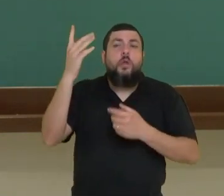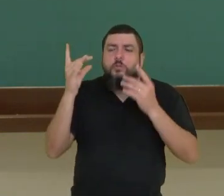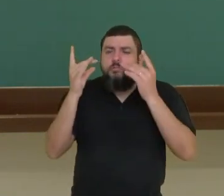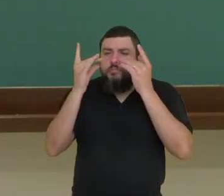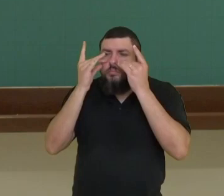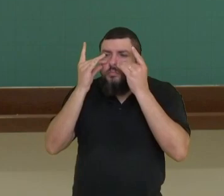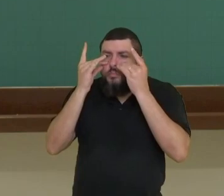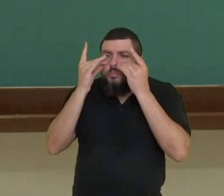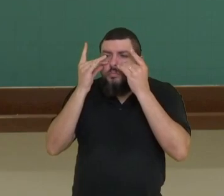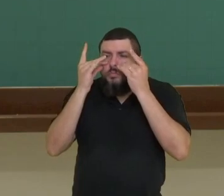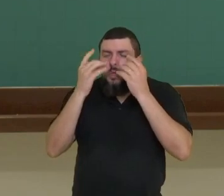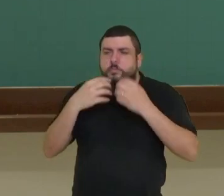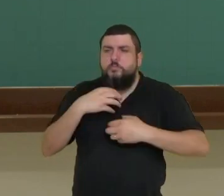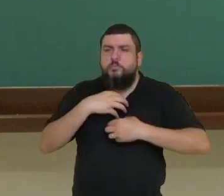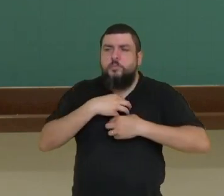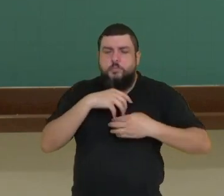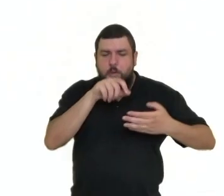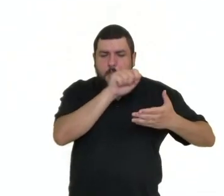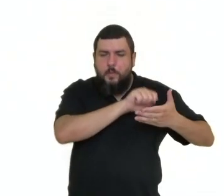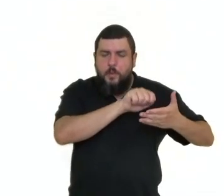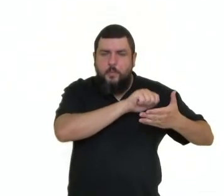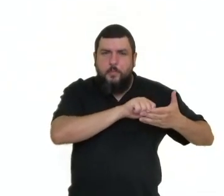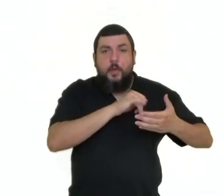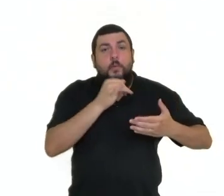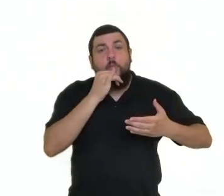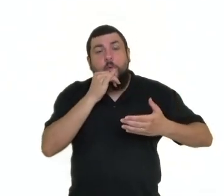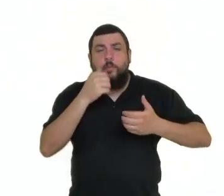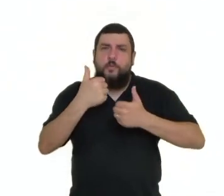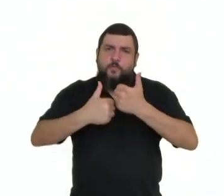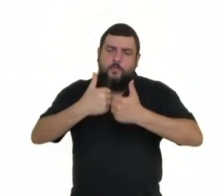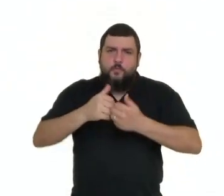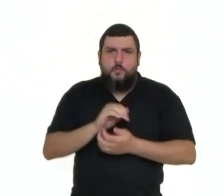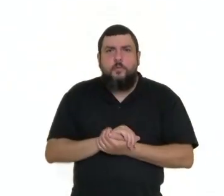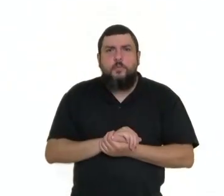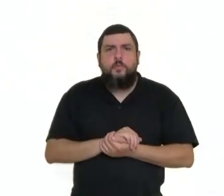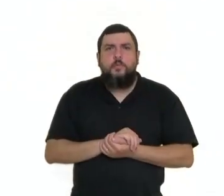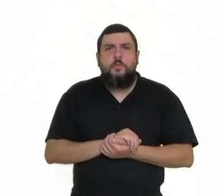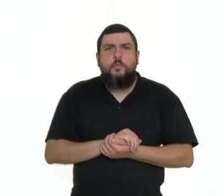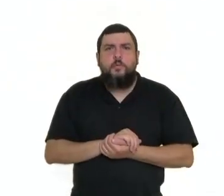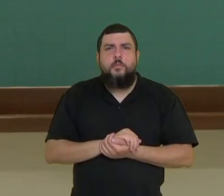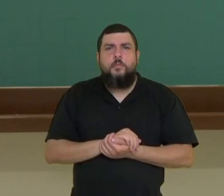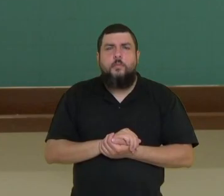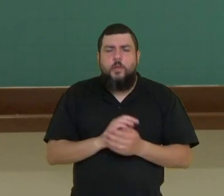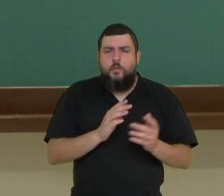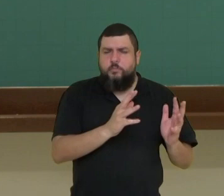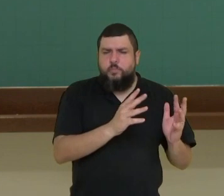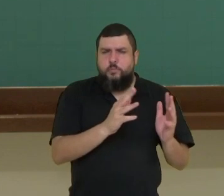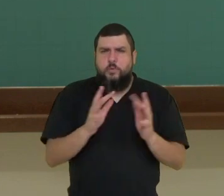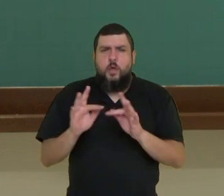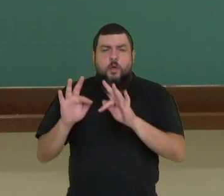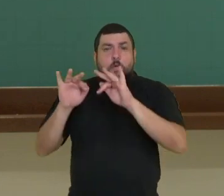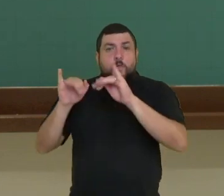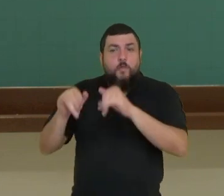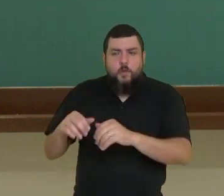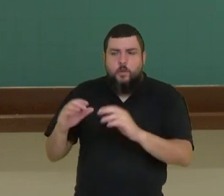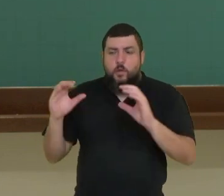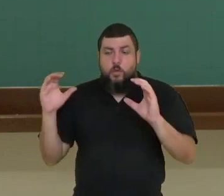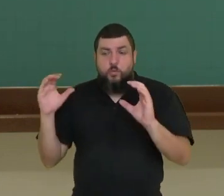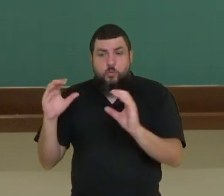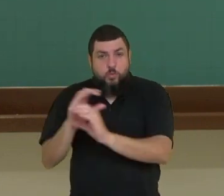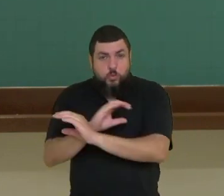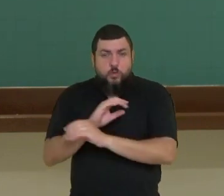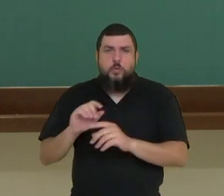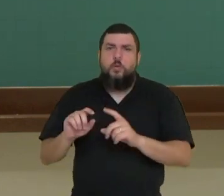de futebol, na entrevista. O desfecho, embora possa ser conclusivo, o que acontece?